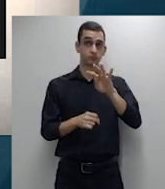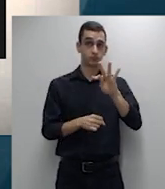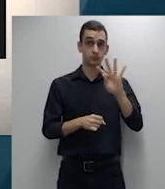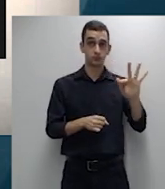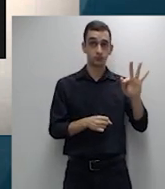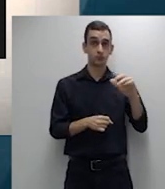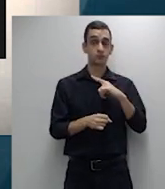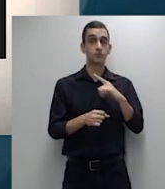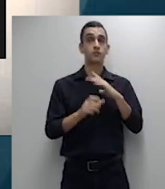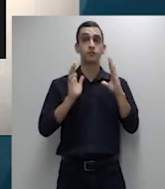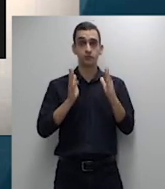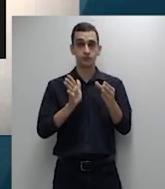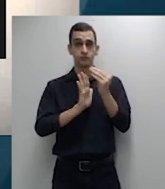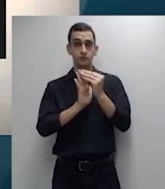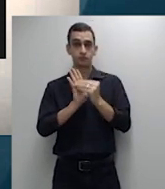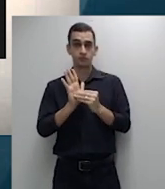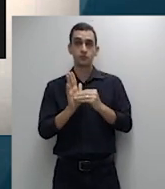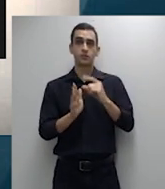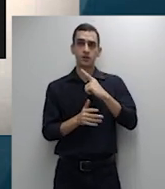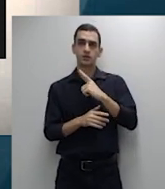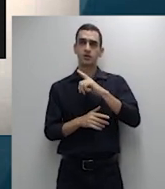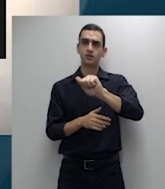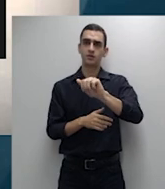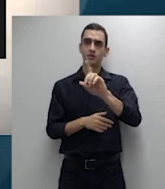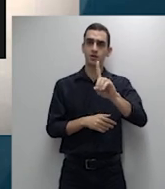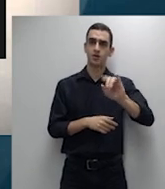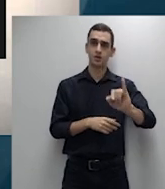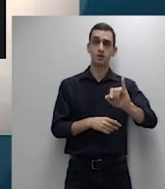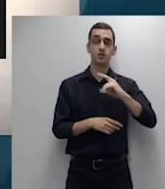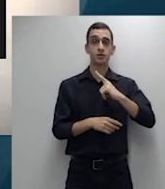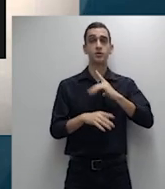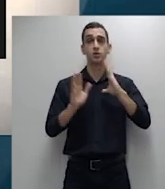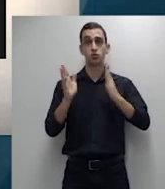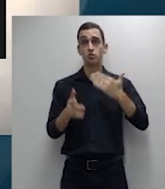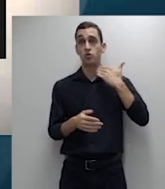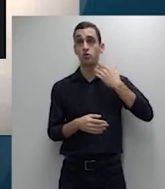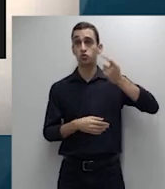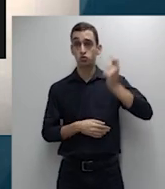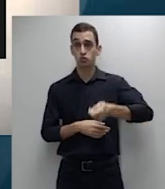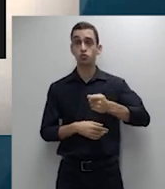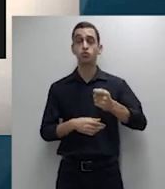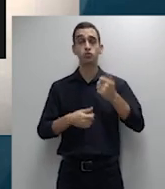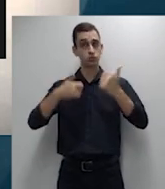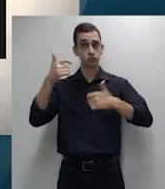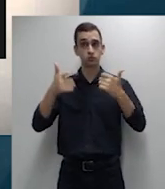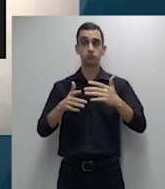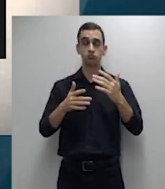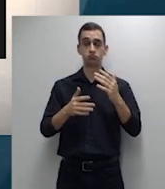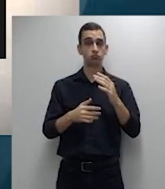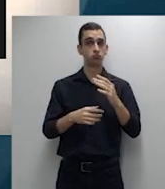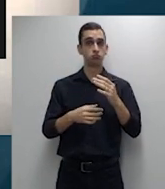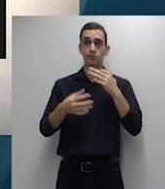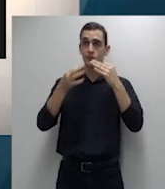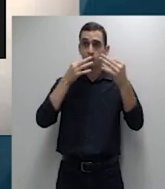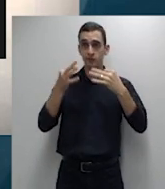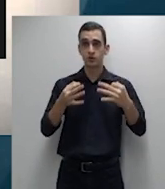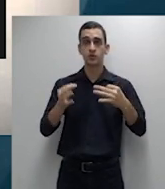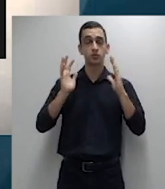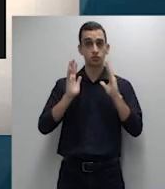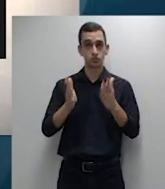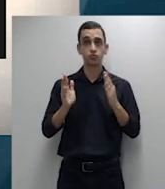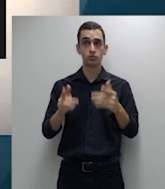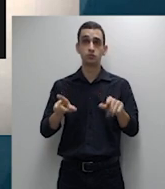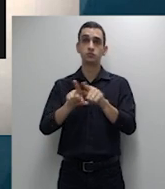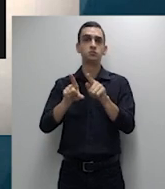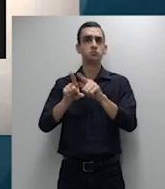concessionárias foi suscitada nas duas A Lei e os ministros manifestaram sobre ela é expressa mente mas pessoas nos memoriais que